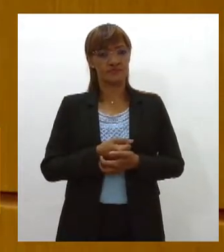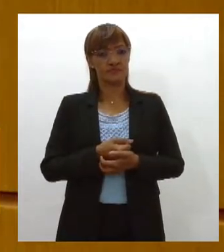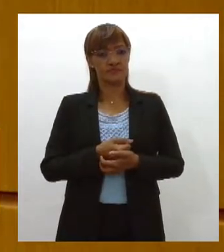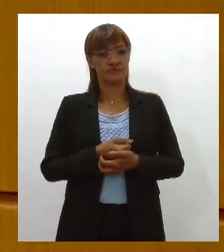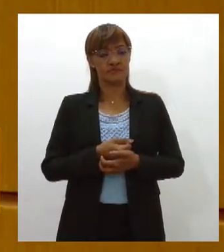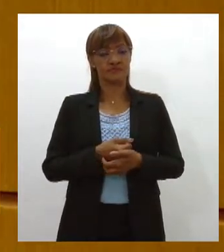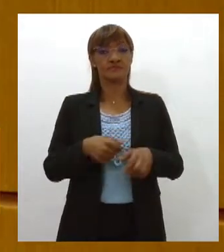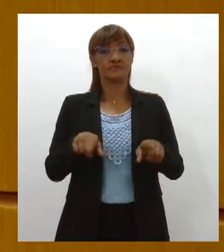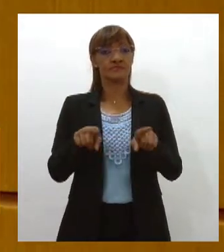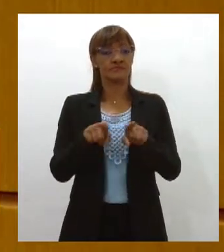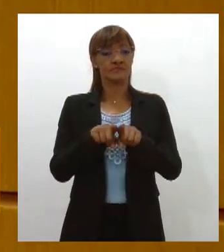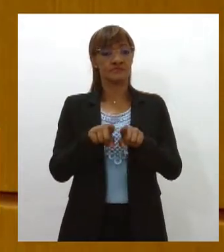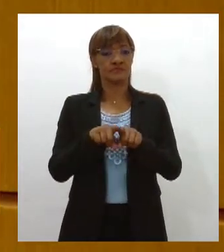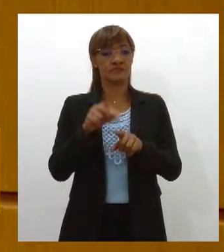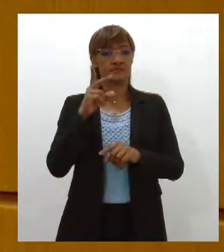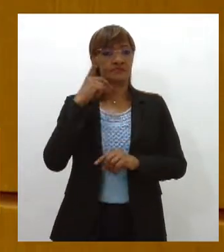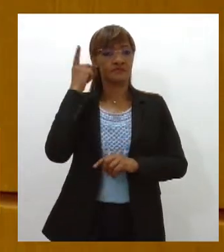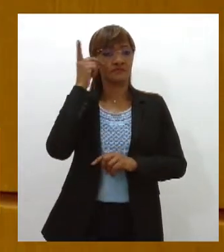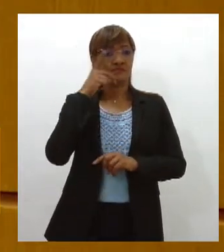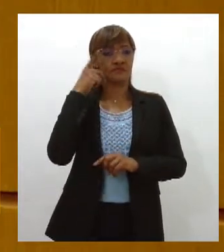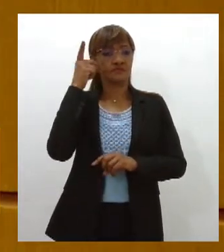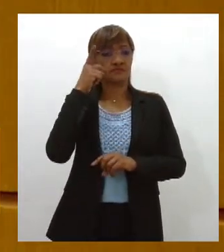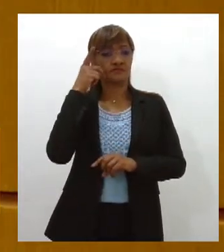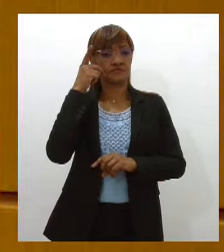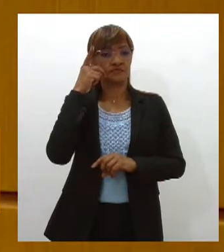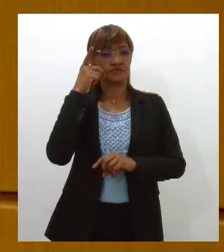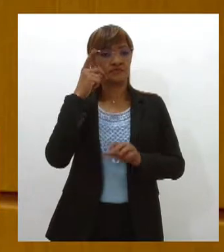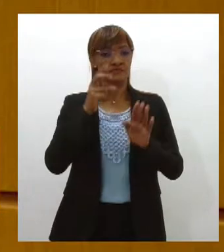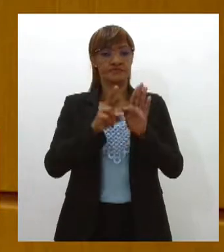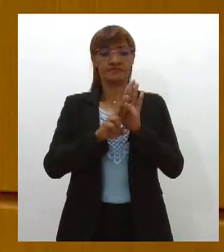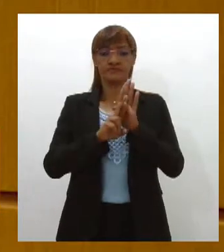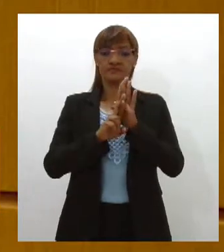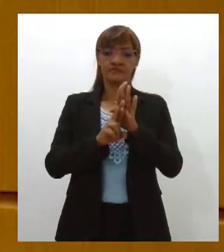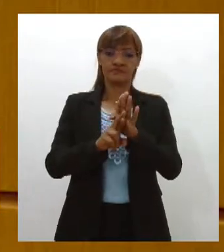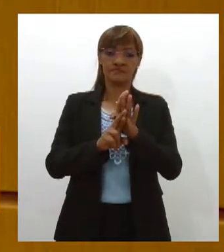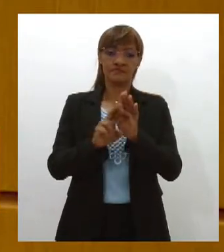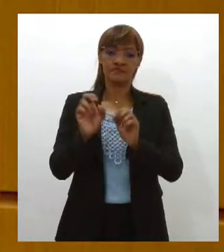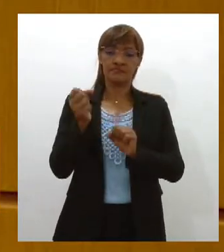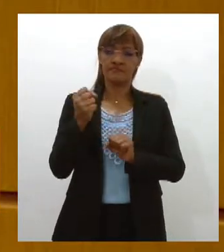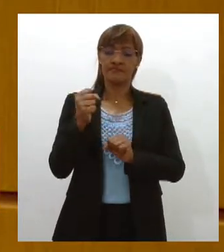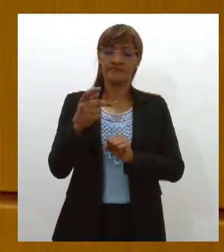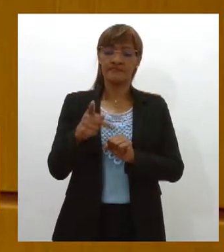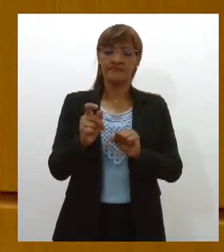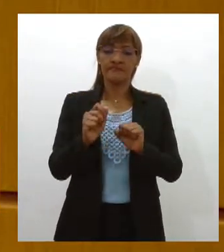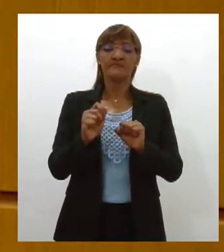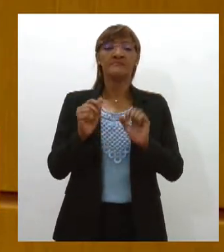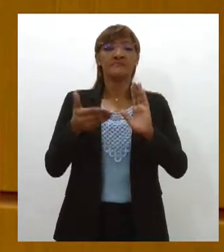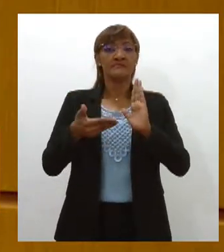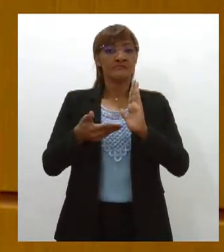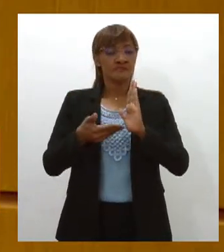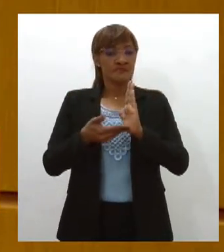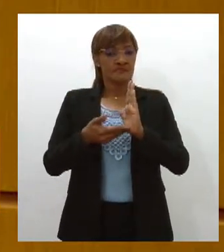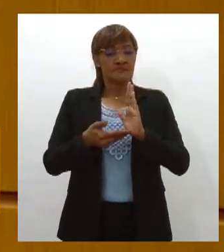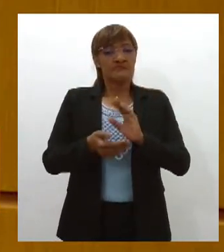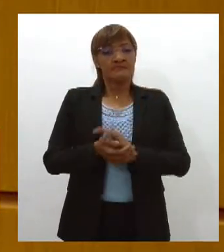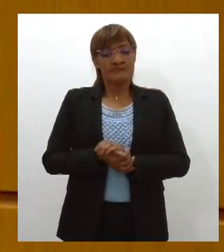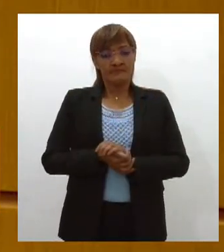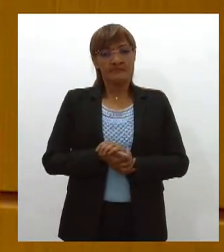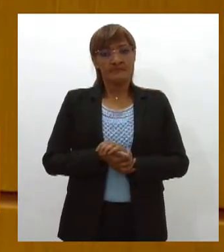aos deputados que vão representar Sergipe na Câmara Federal. O senador